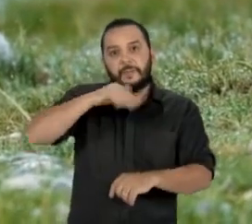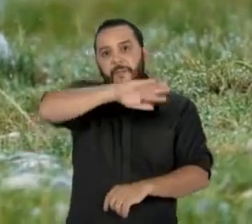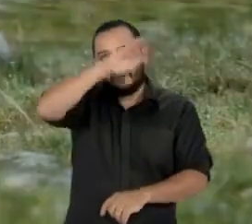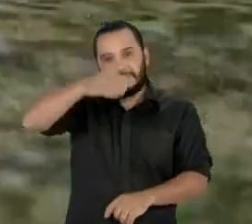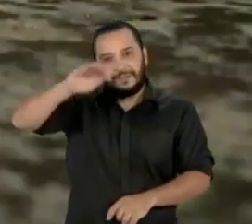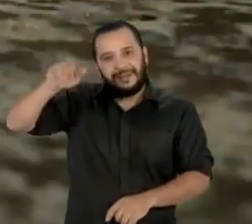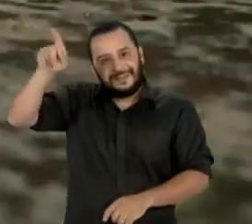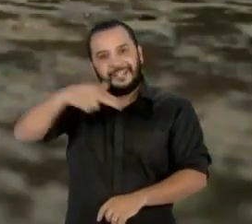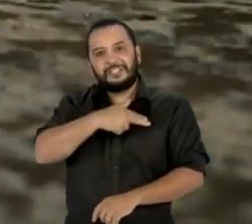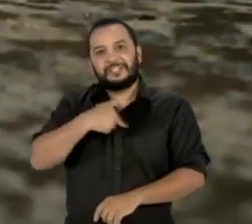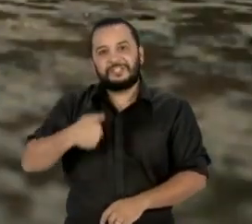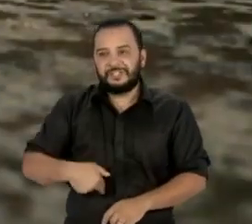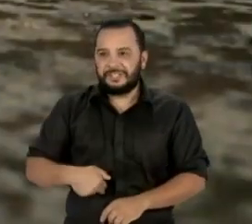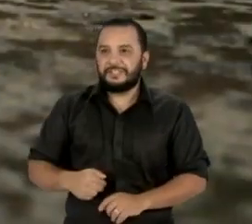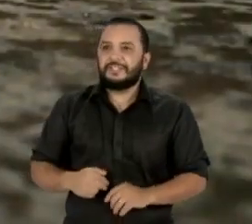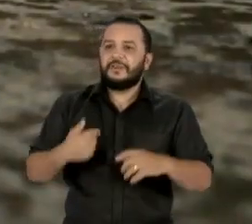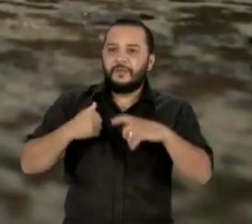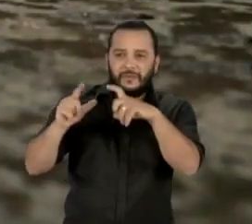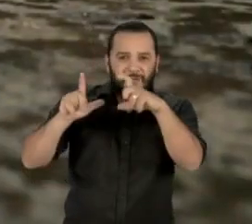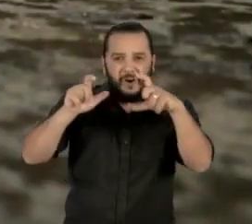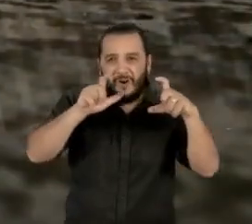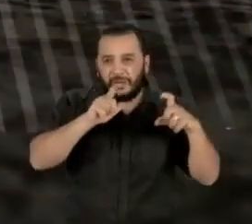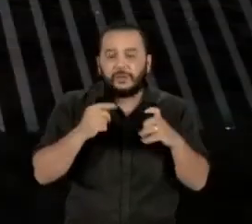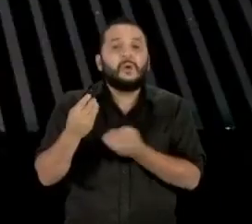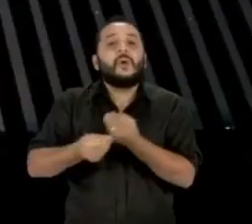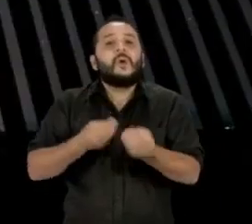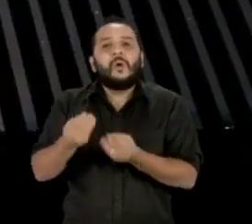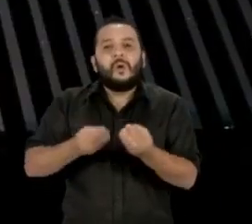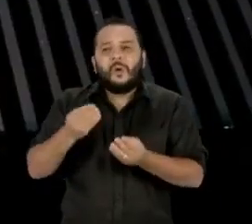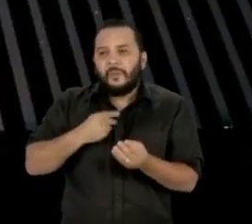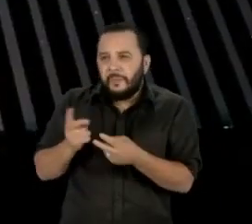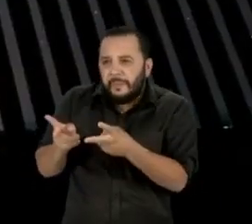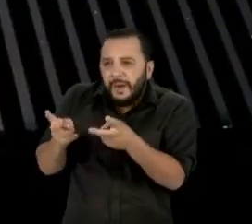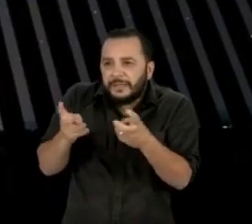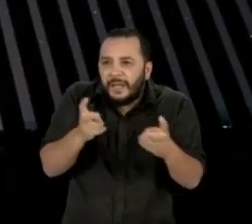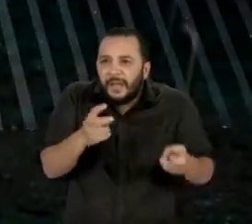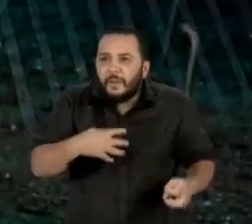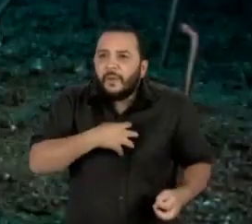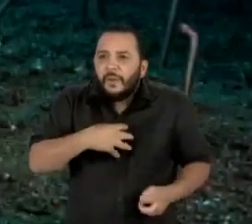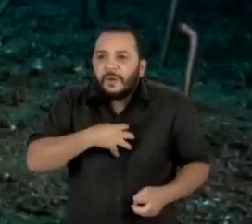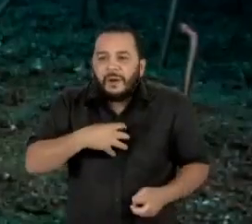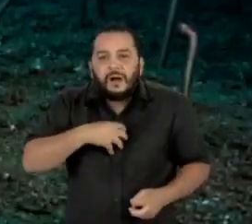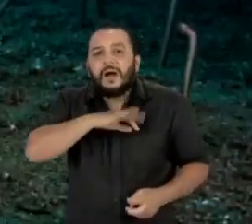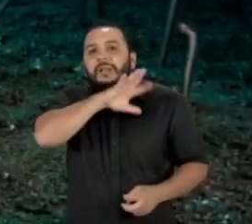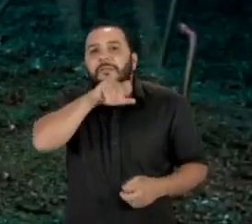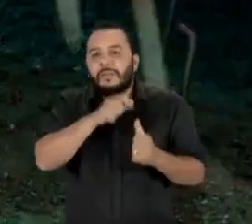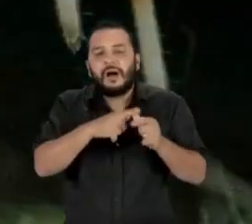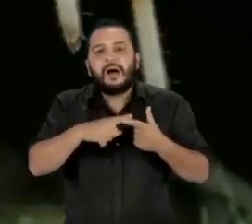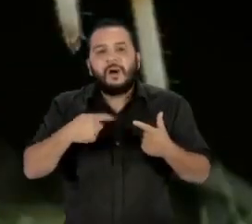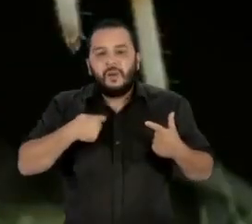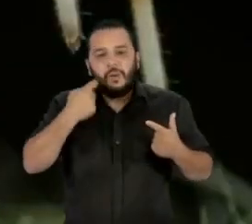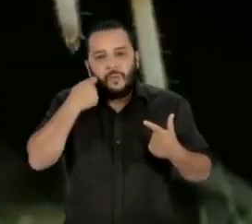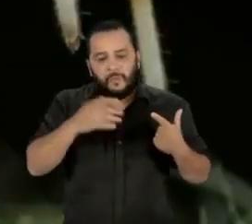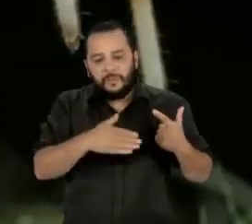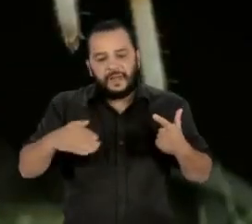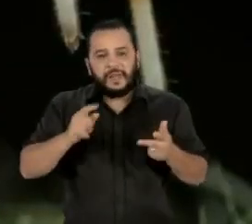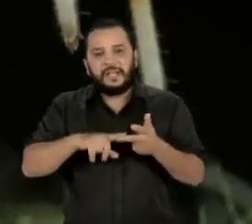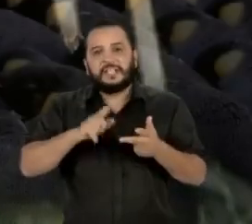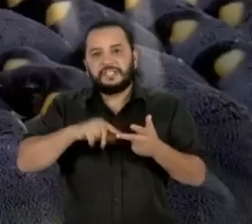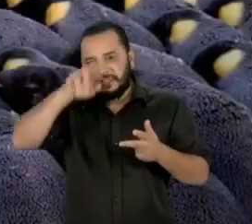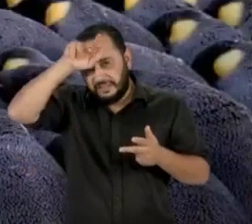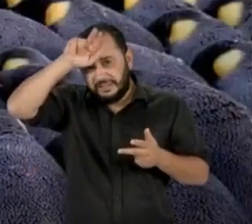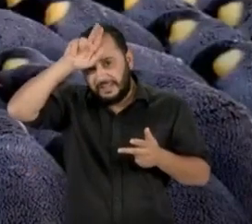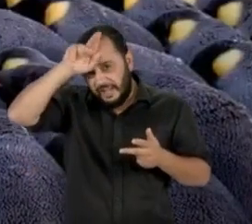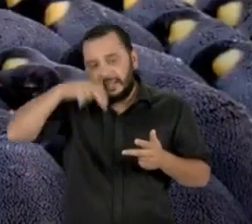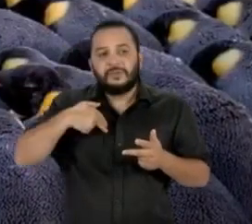na China. Para fazer essas imagens, os fotógrafos observam o comportamento dos animais, peixes ou insetos durante muito